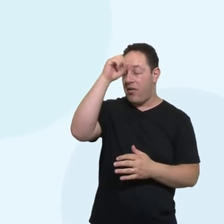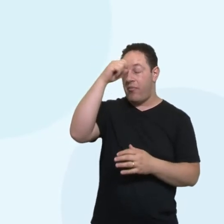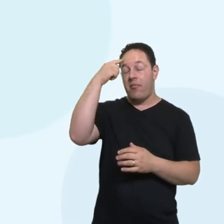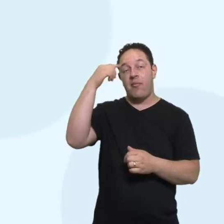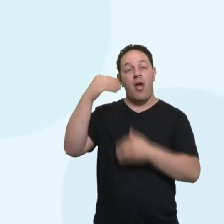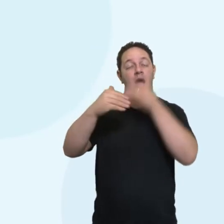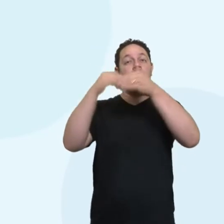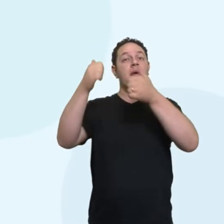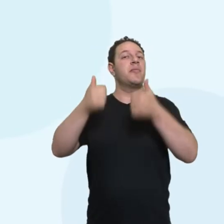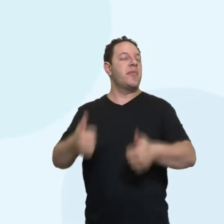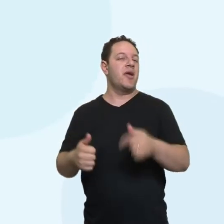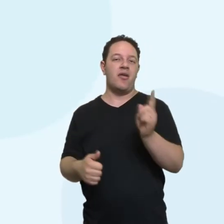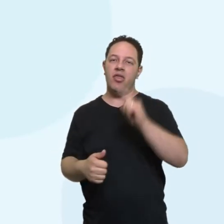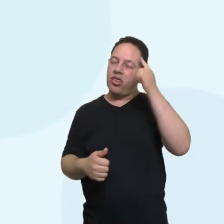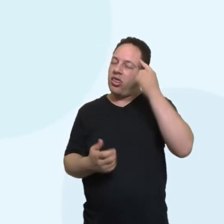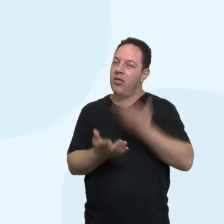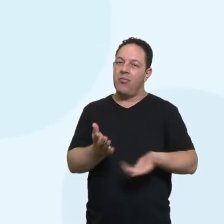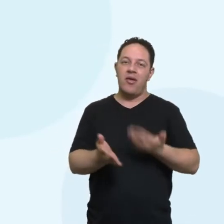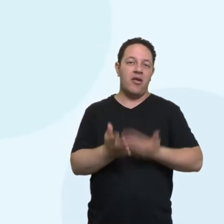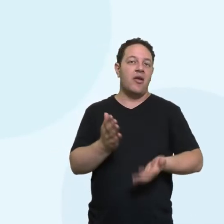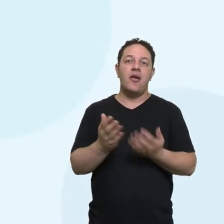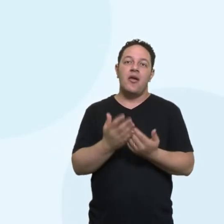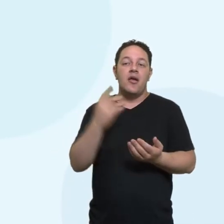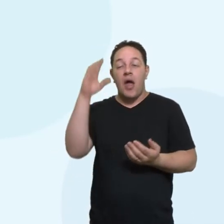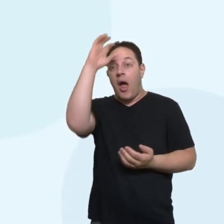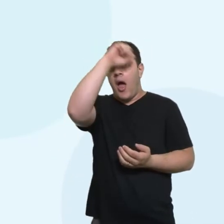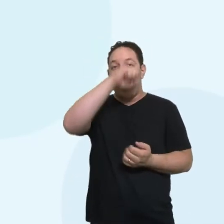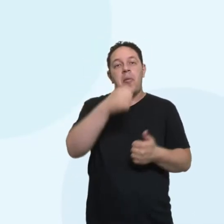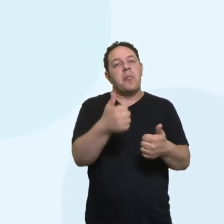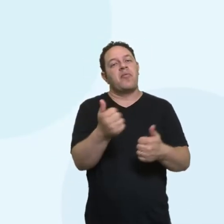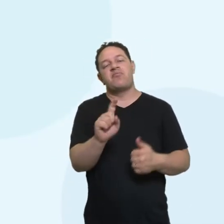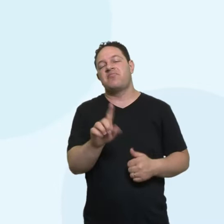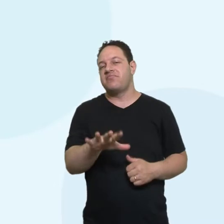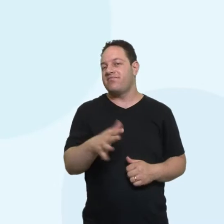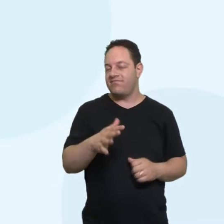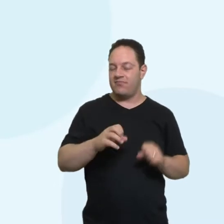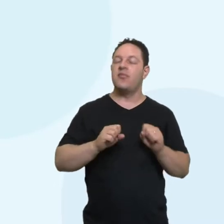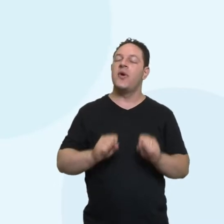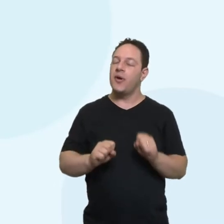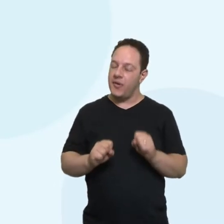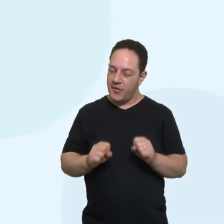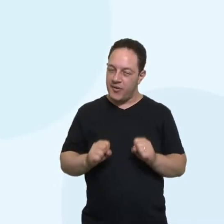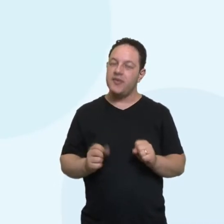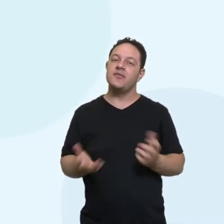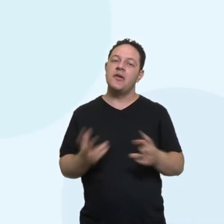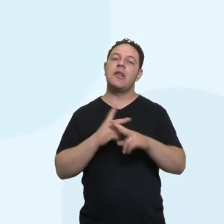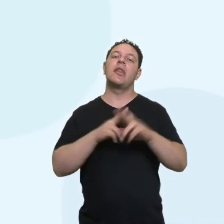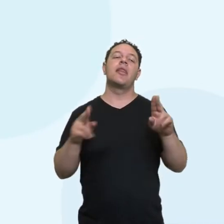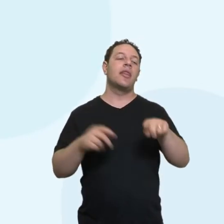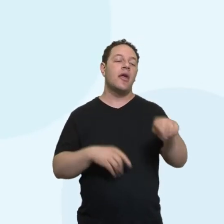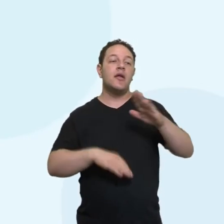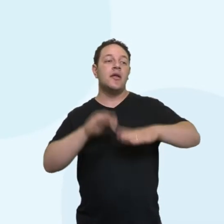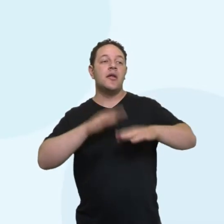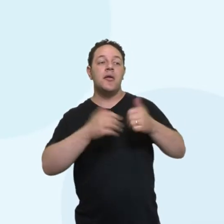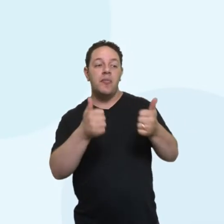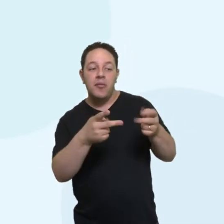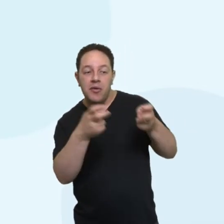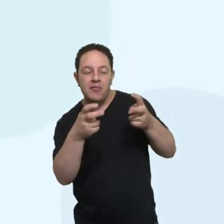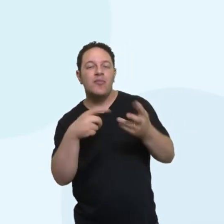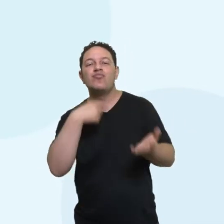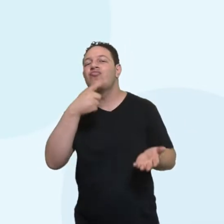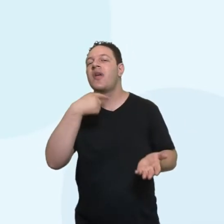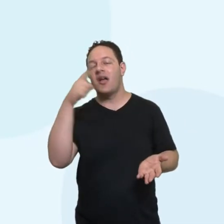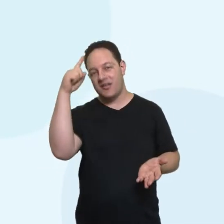defasagens relacionado ao processo de ensino-aprendizagem do estudante é ter mascarados habilidades tá